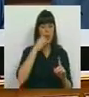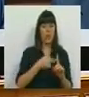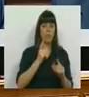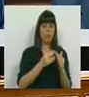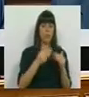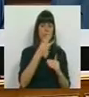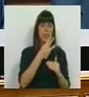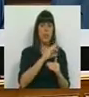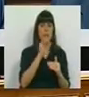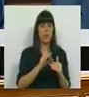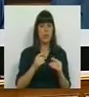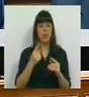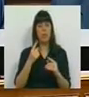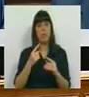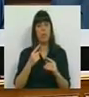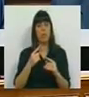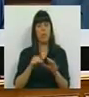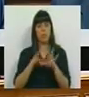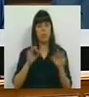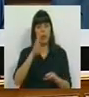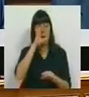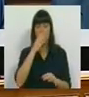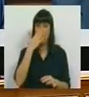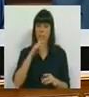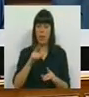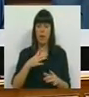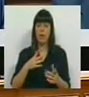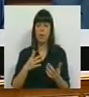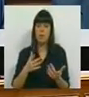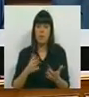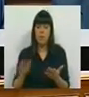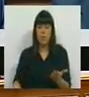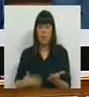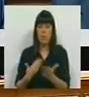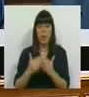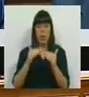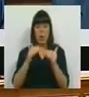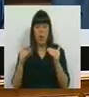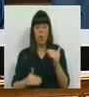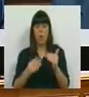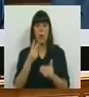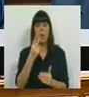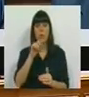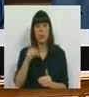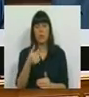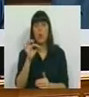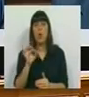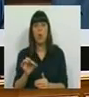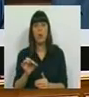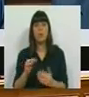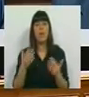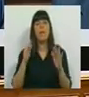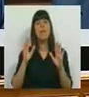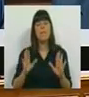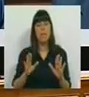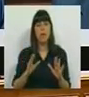não superior a 3 para um, como o Governo parece propor, não muito inferior de 2,8,